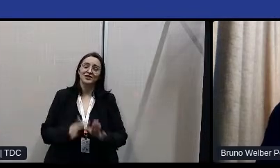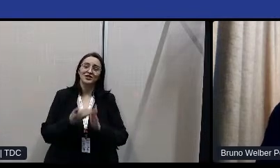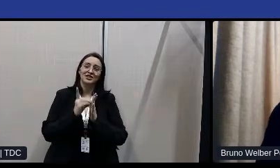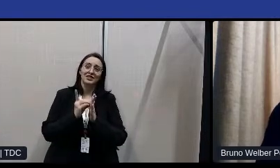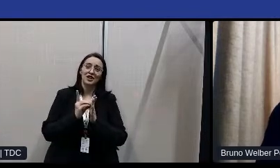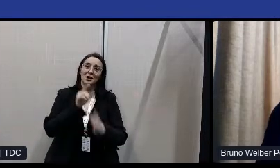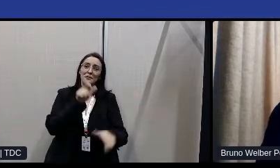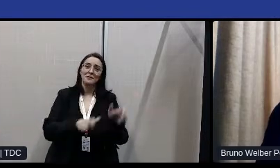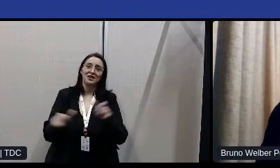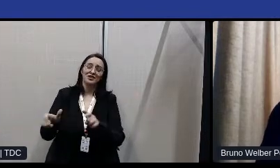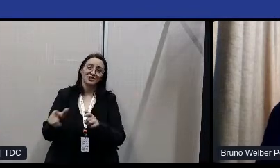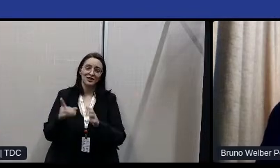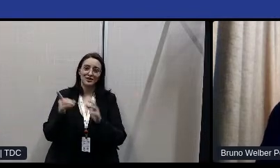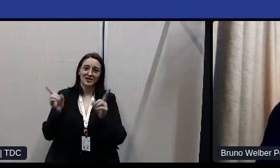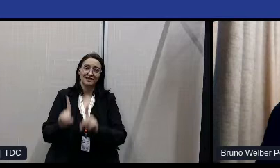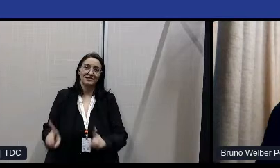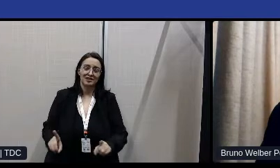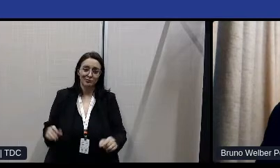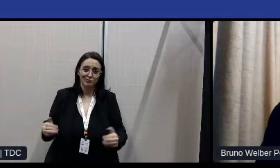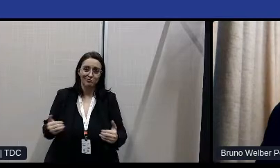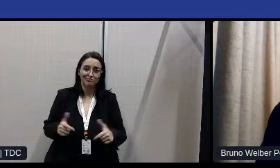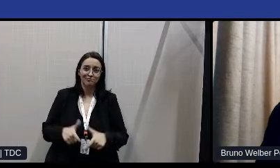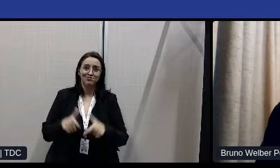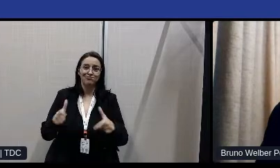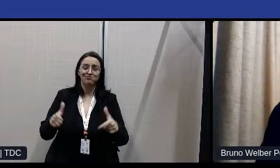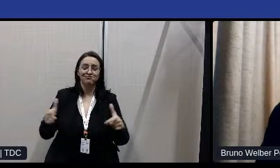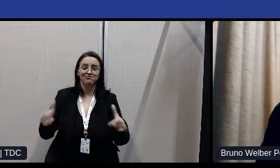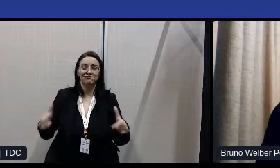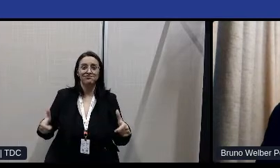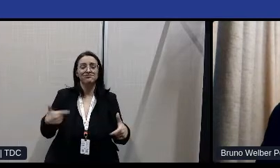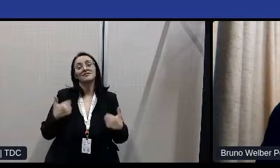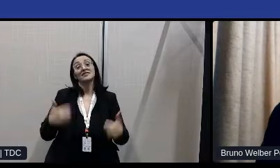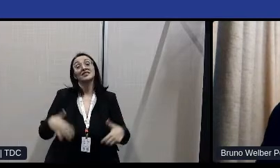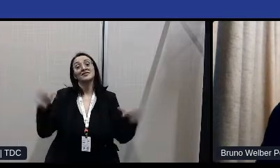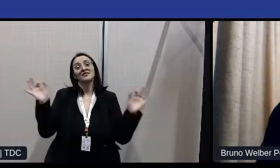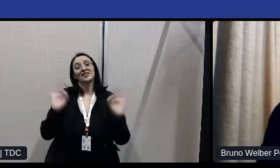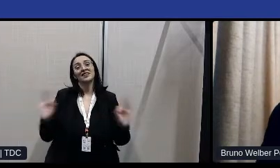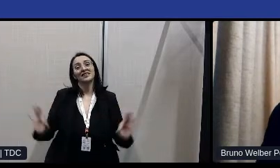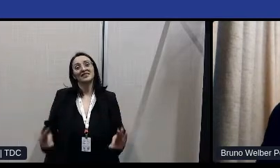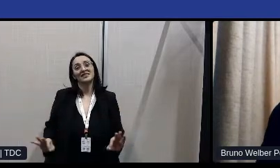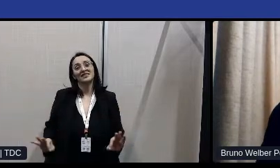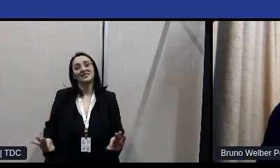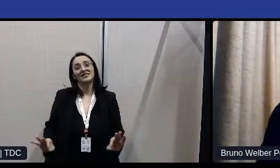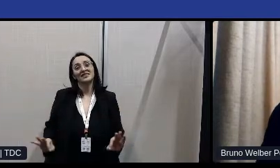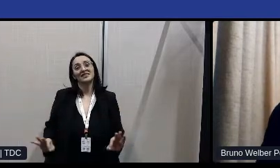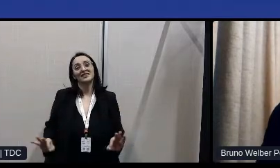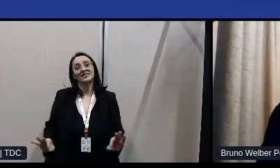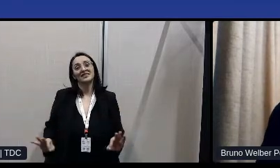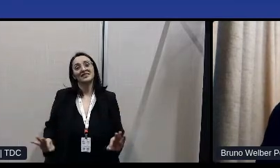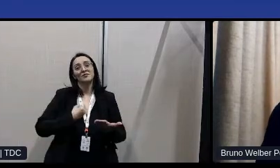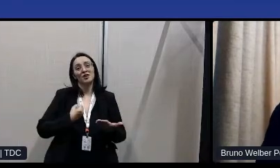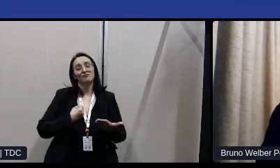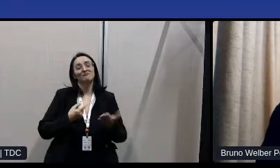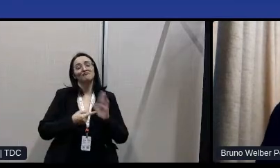acontecendo efetivamente. Então foi um fator de muita felicidade para nós quando a gente viu esse número crescendo.